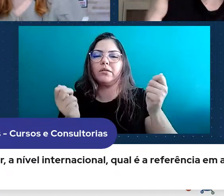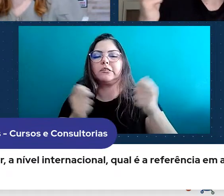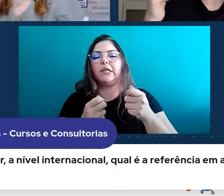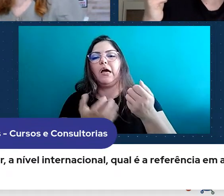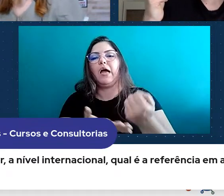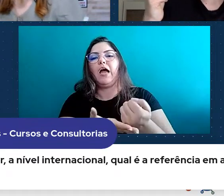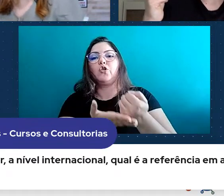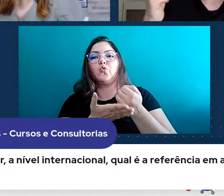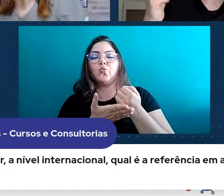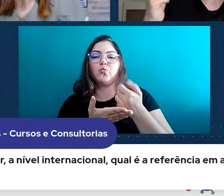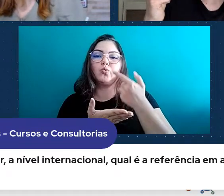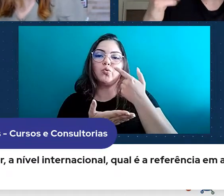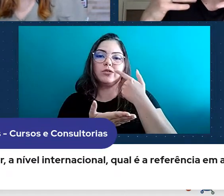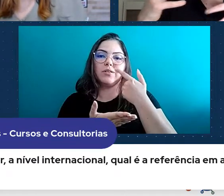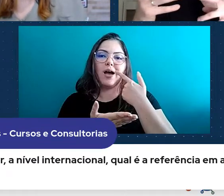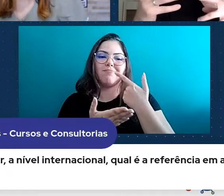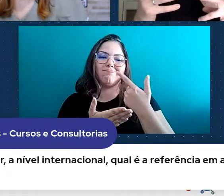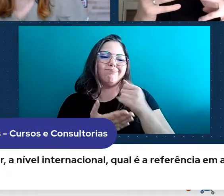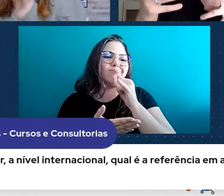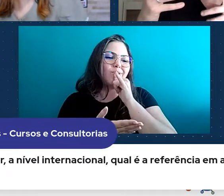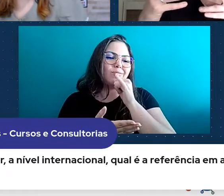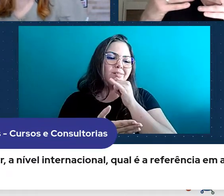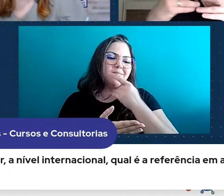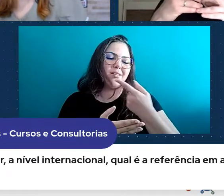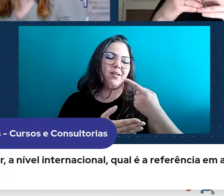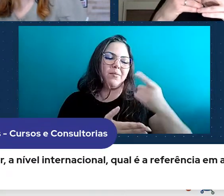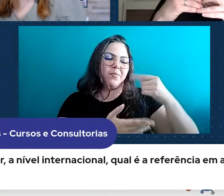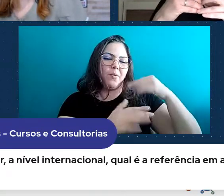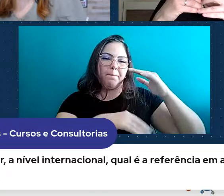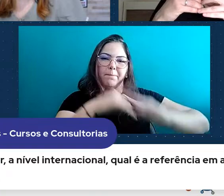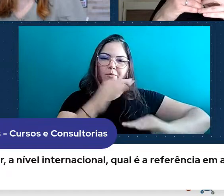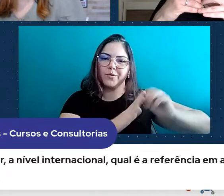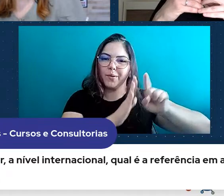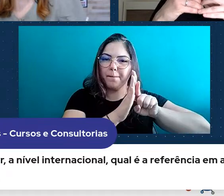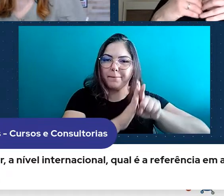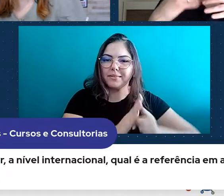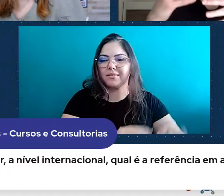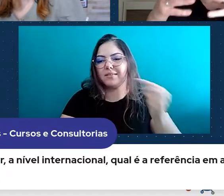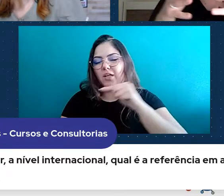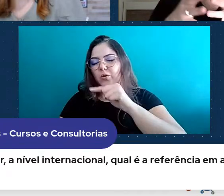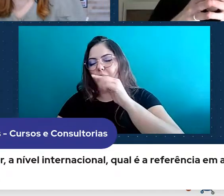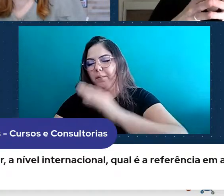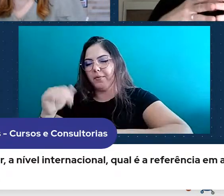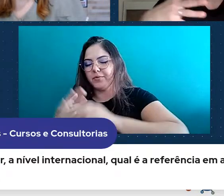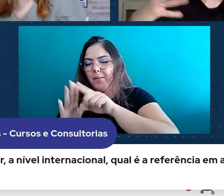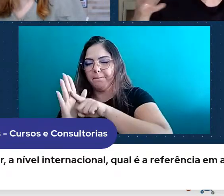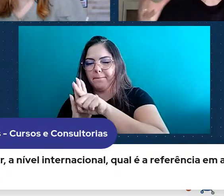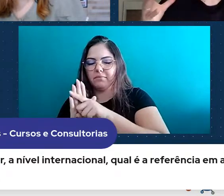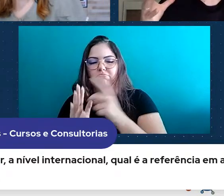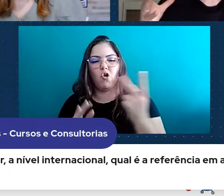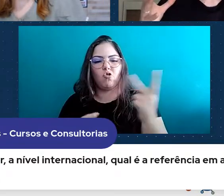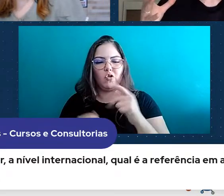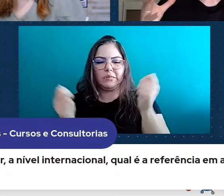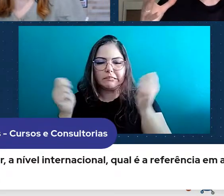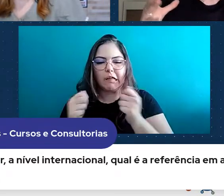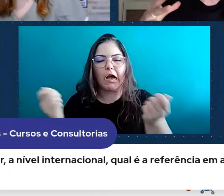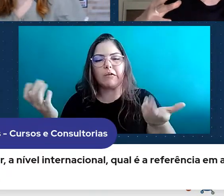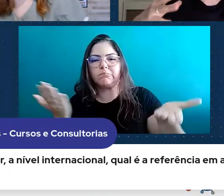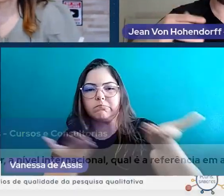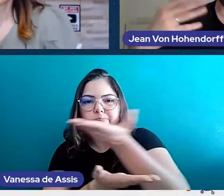o diálogo entre pesquisadores. Porque muitas vezes, quando a gente utiliza alguma técnica que é mais